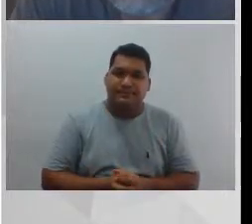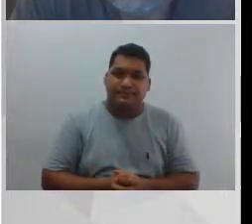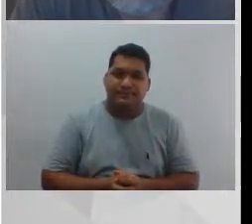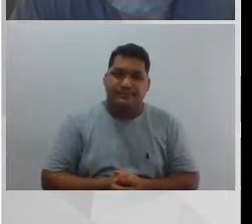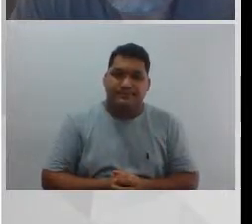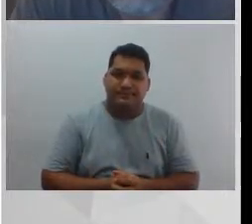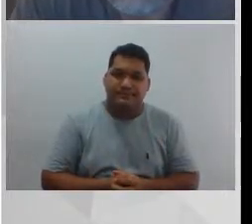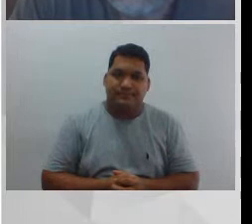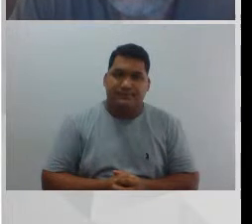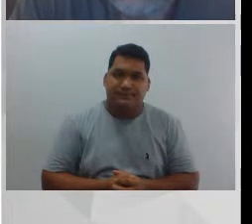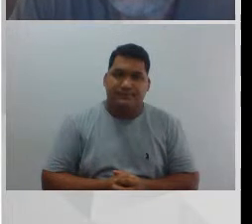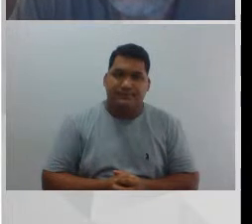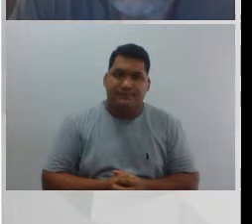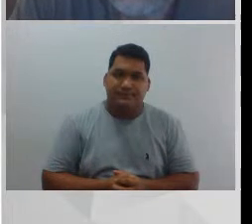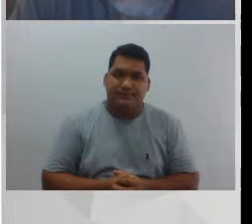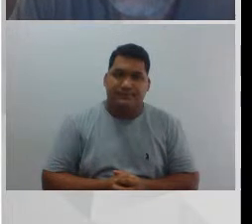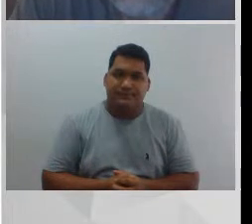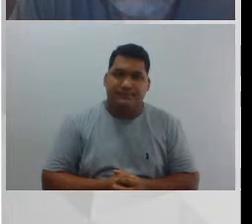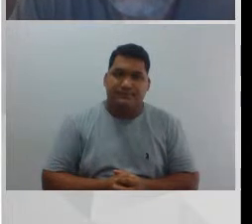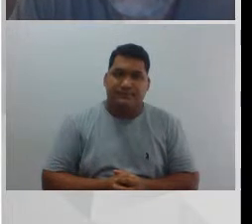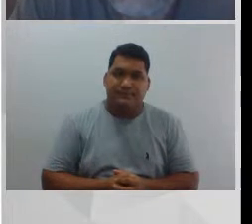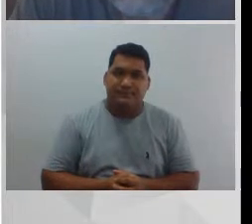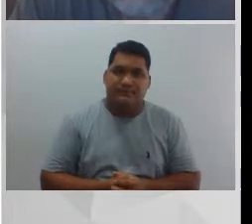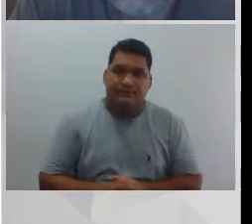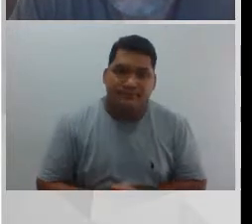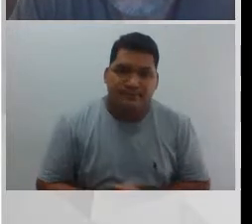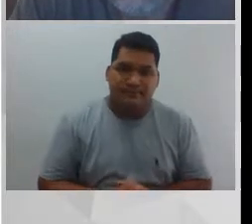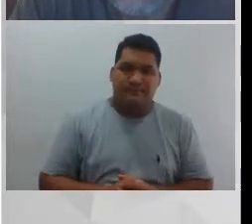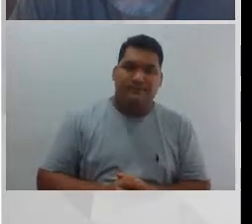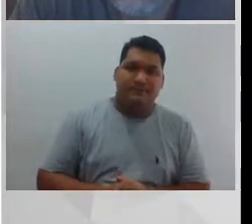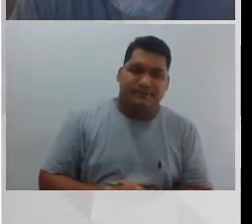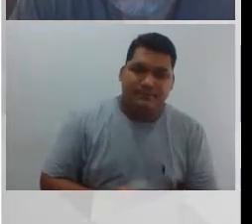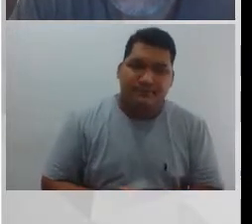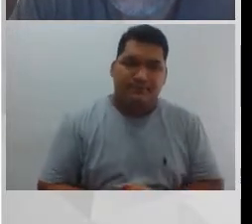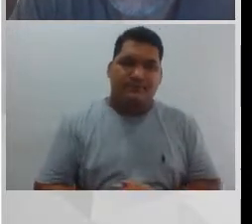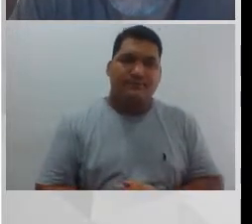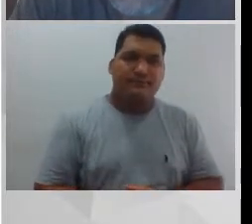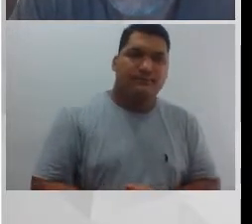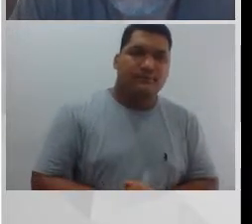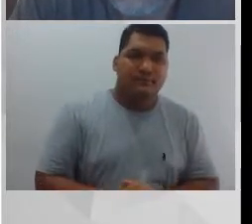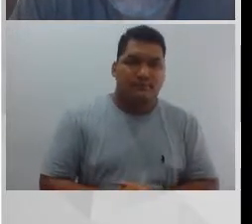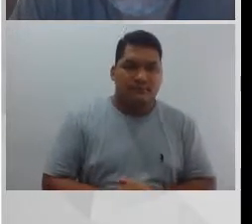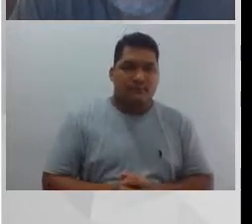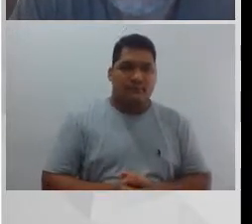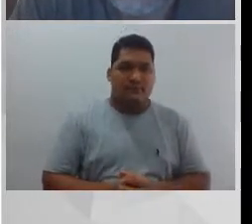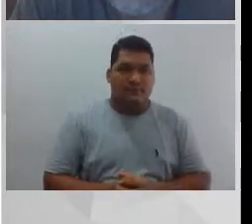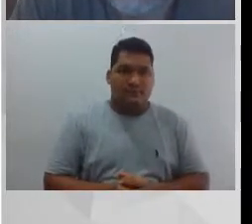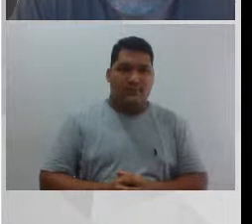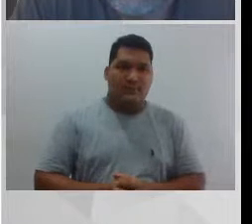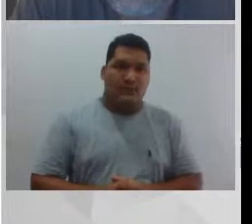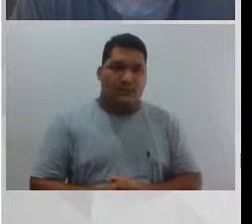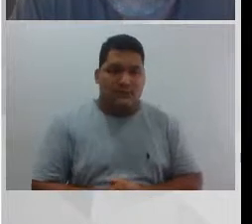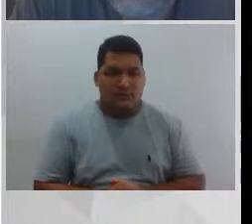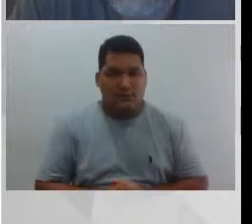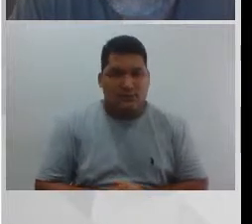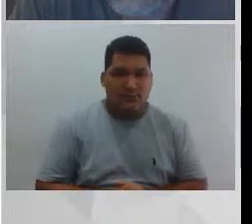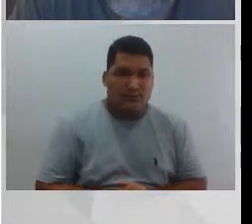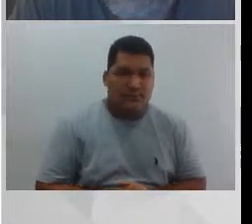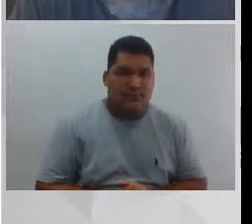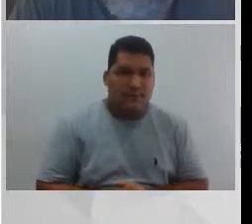trituravam dados, então se achou melhor colocar num subconjunto de aprendizado de máquinas, que tem a sua